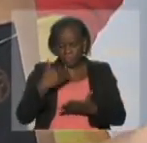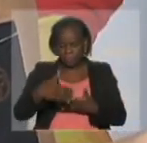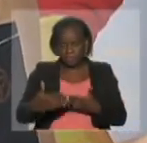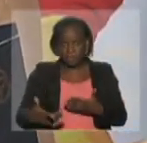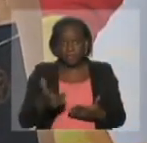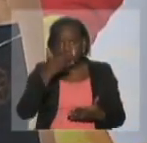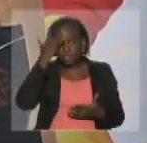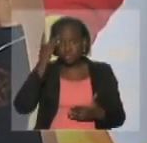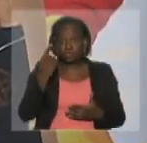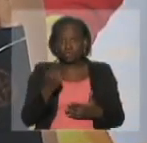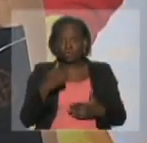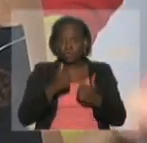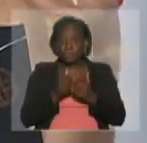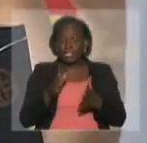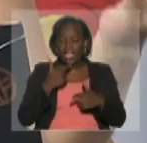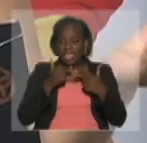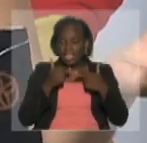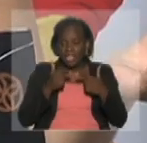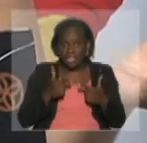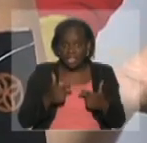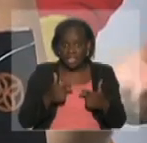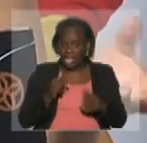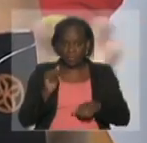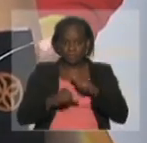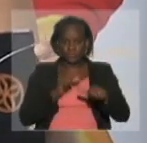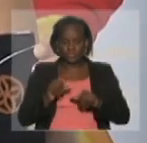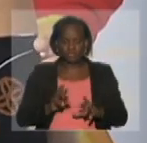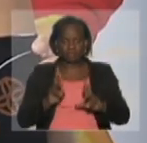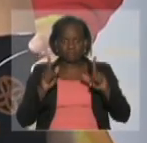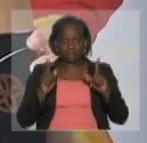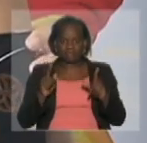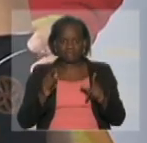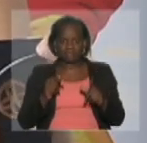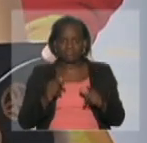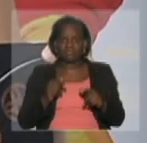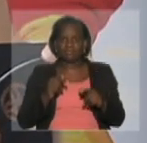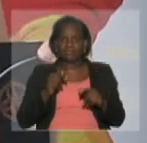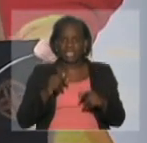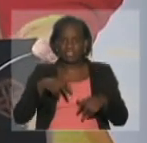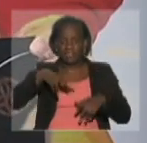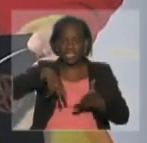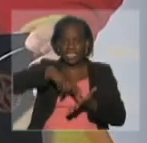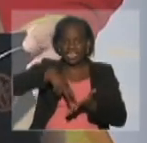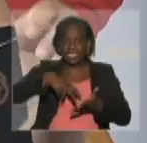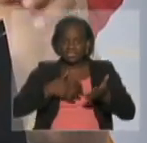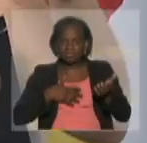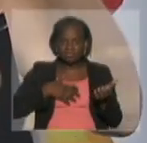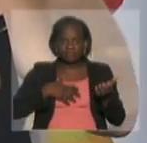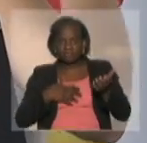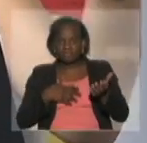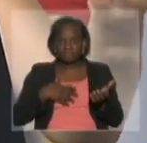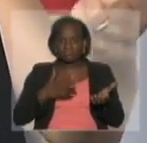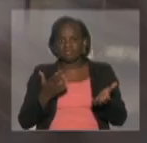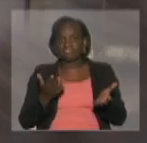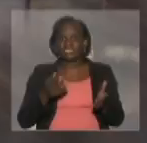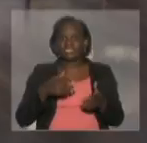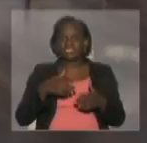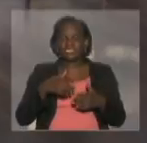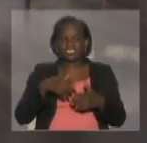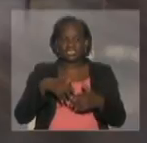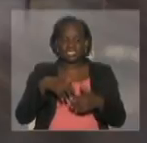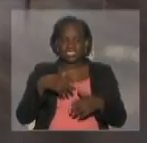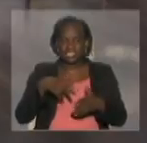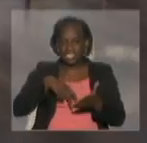alguém começa a rir. E aí, do nada, a coisa muda, porque alguém começou a rir, aí eles vão dançar um shot, aí vão dançar a